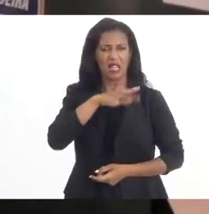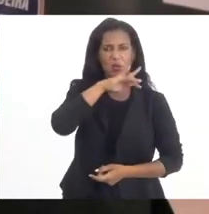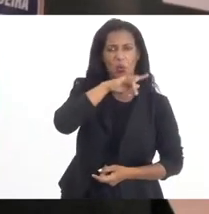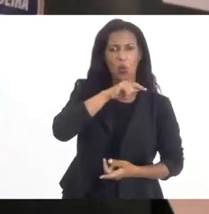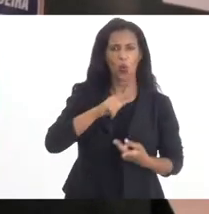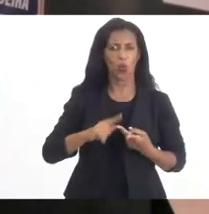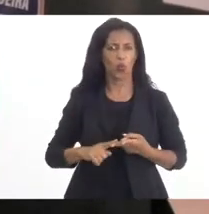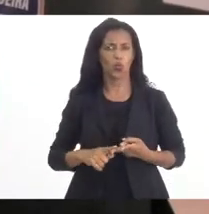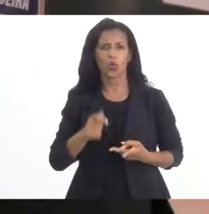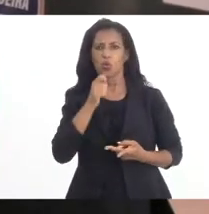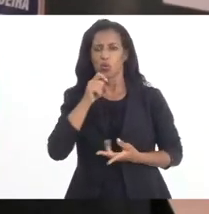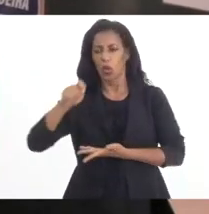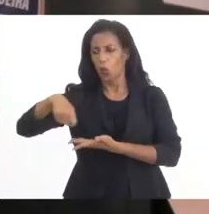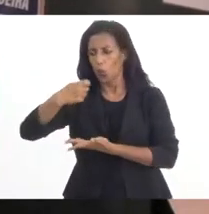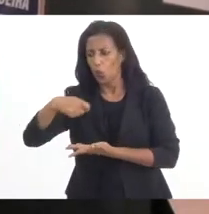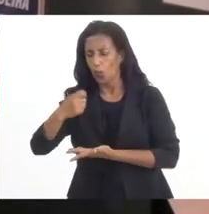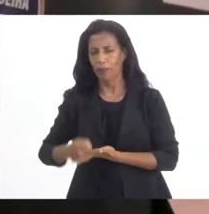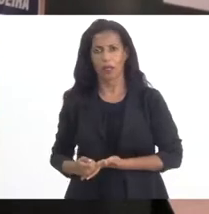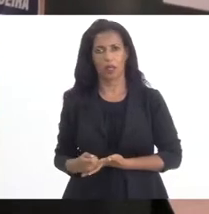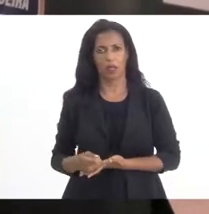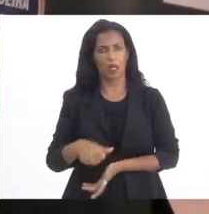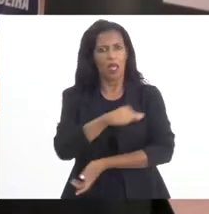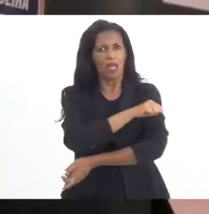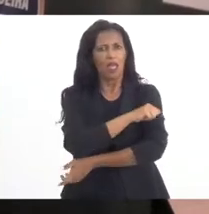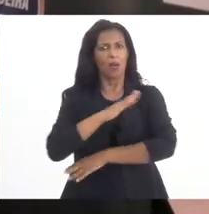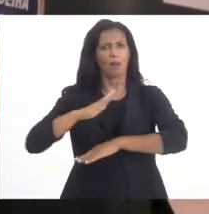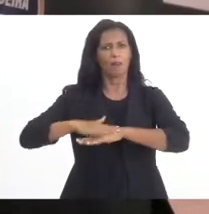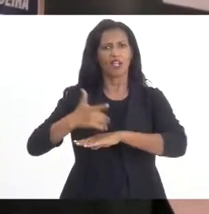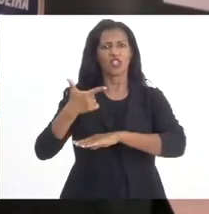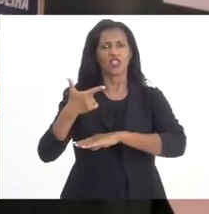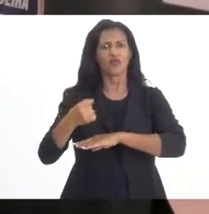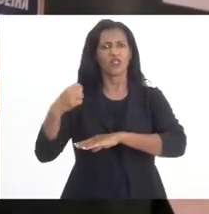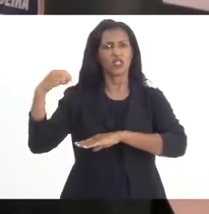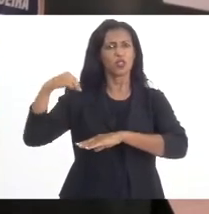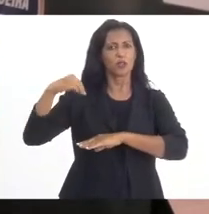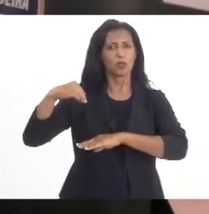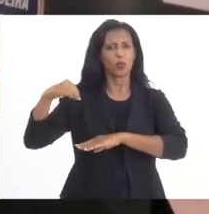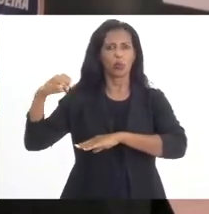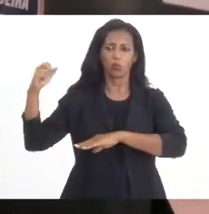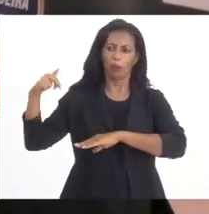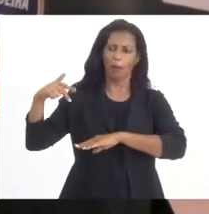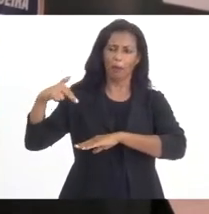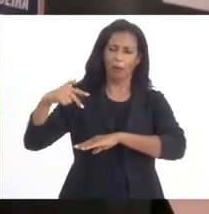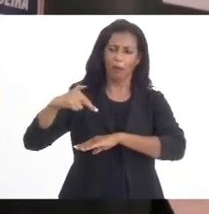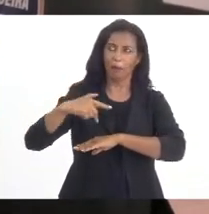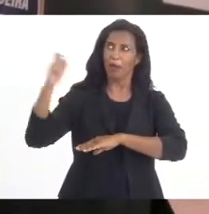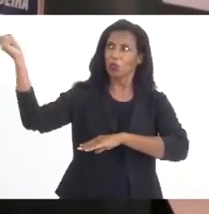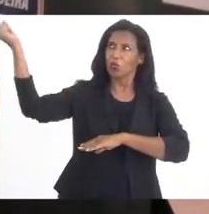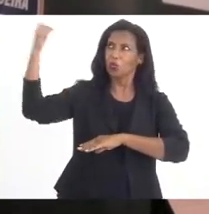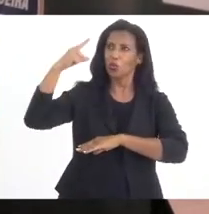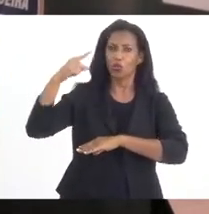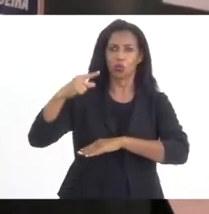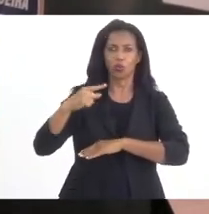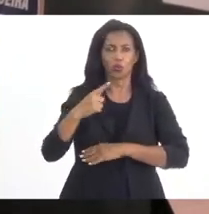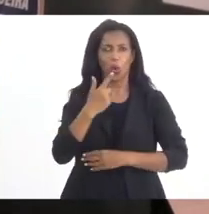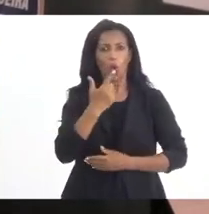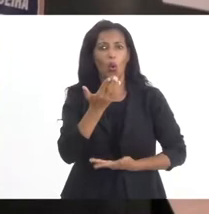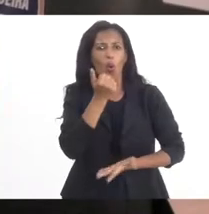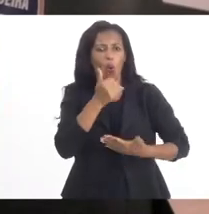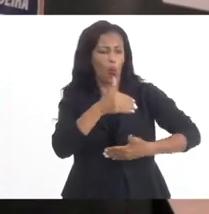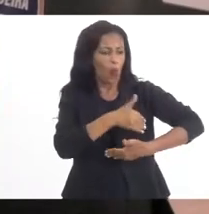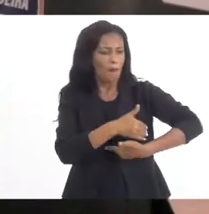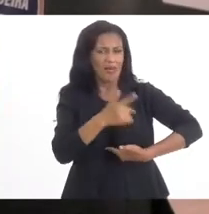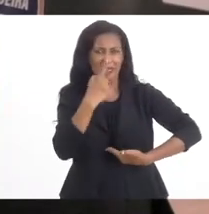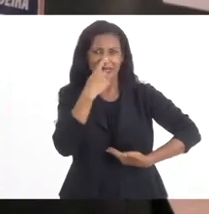tem onde almoçar. É aluno andando mais de 20 minutos embaixo do sol para chegar na universidade, com a marmita já estragada, não